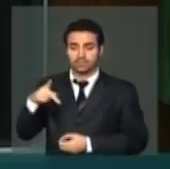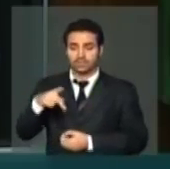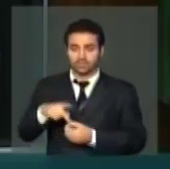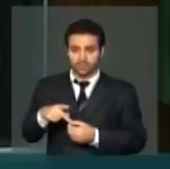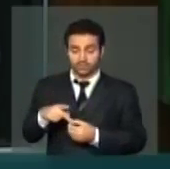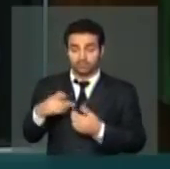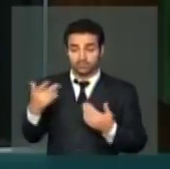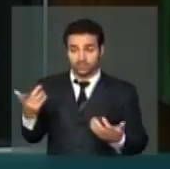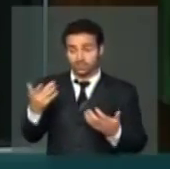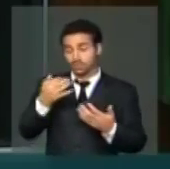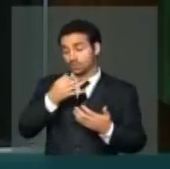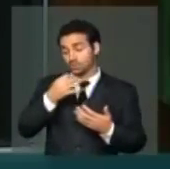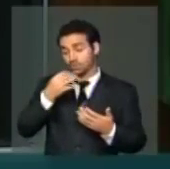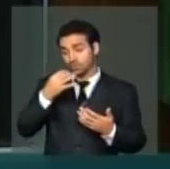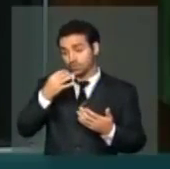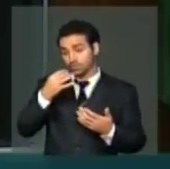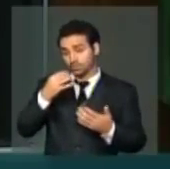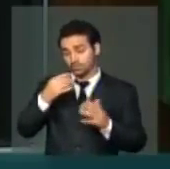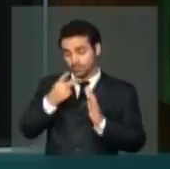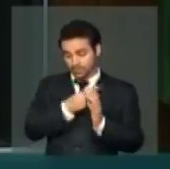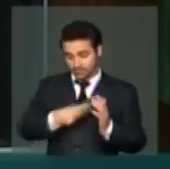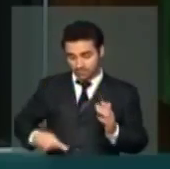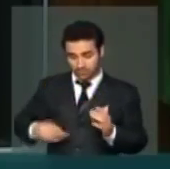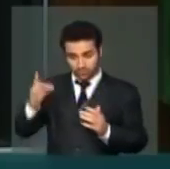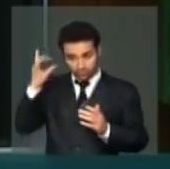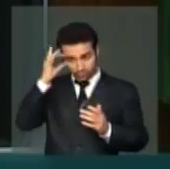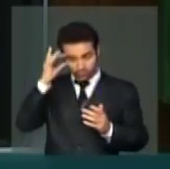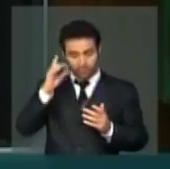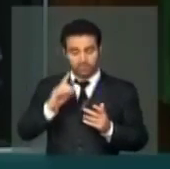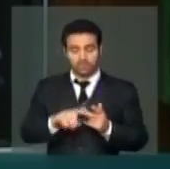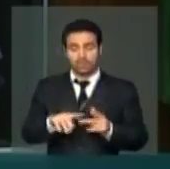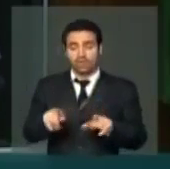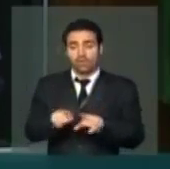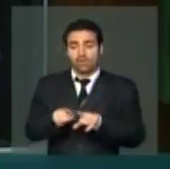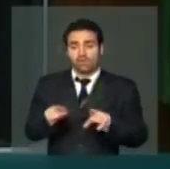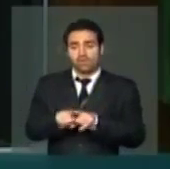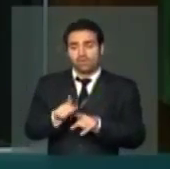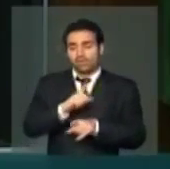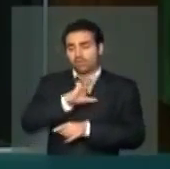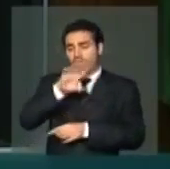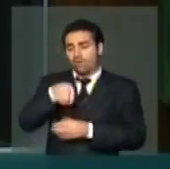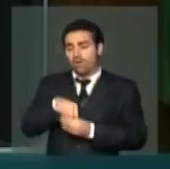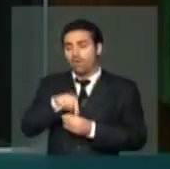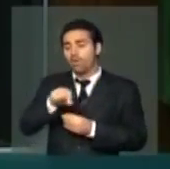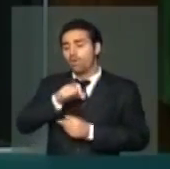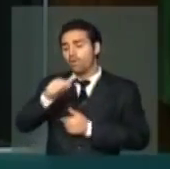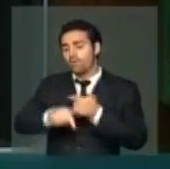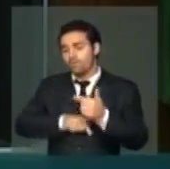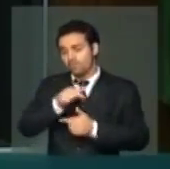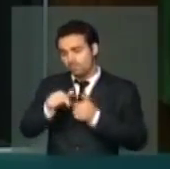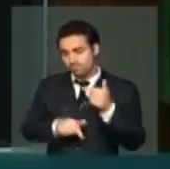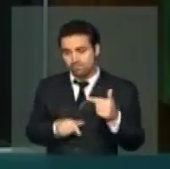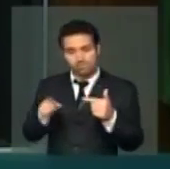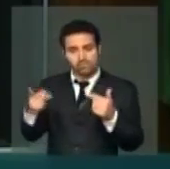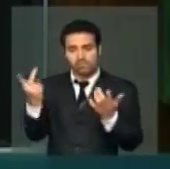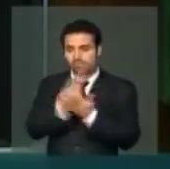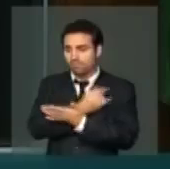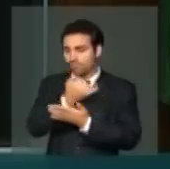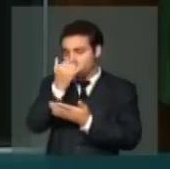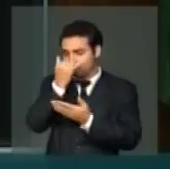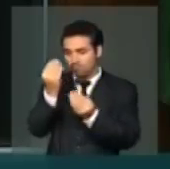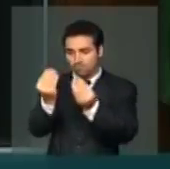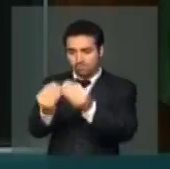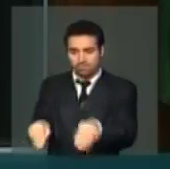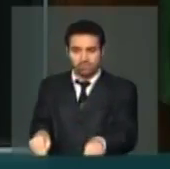da presidenta Dilma, que é também do PT e da nossa bancada, tem no campo interno a atuação prejudicial, diria